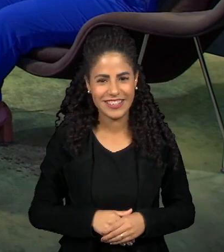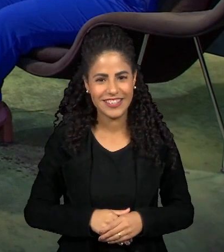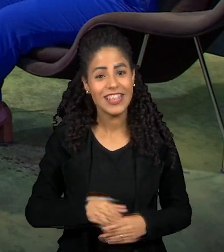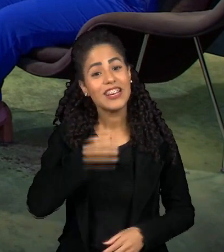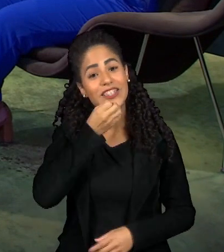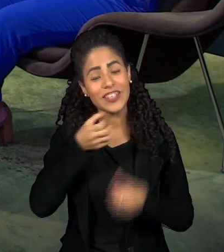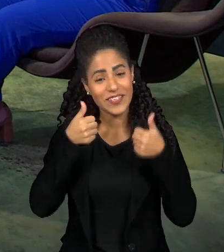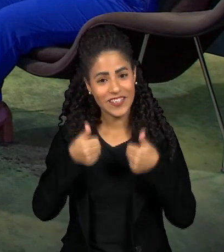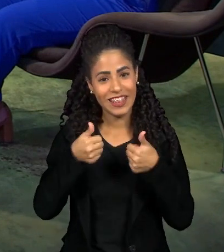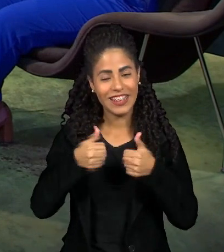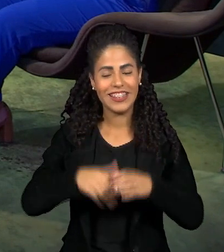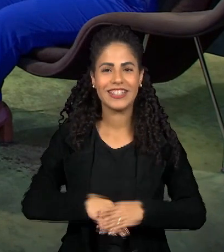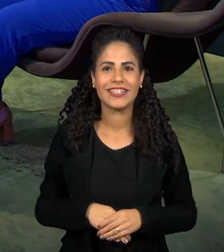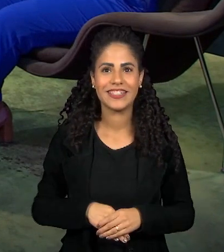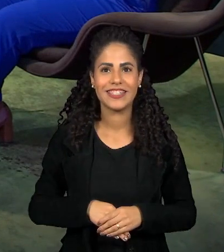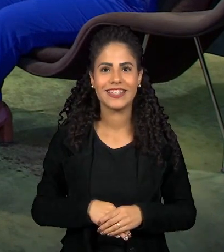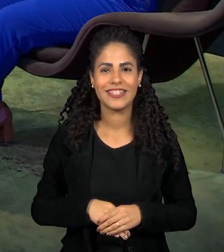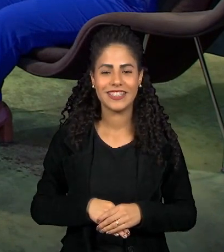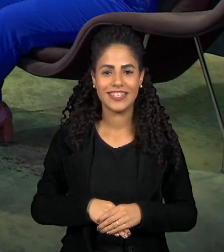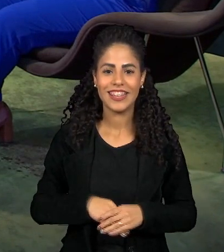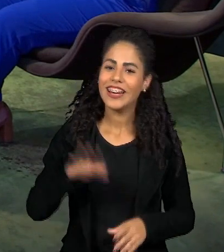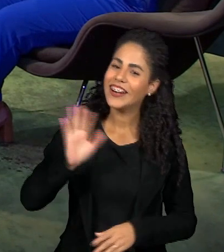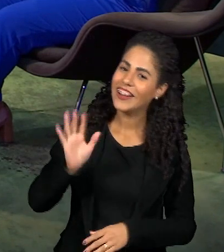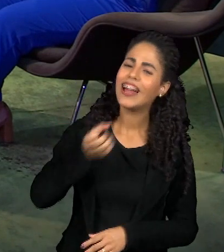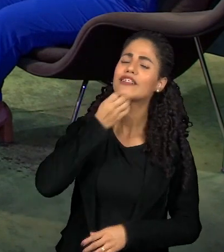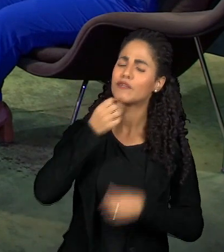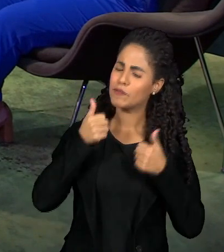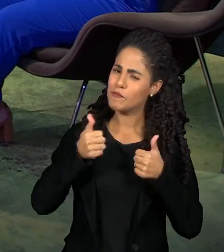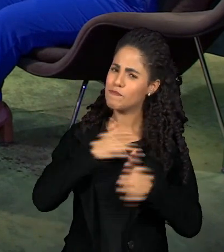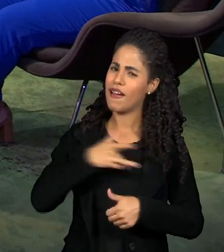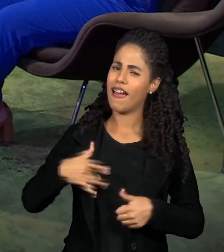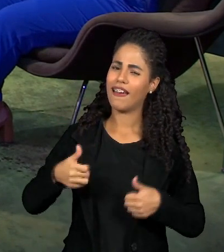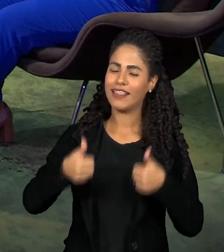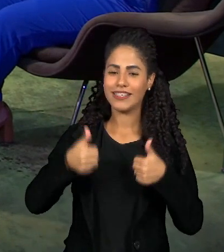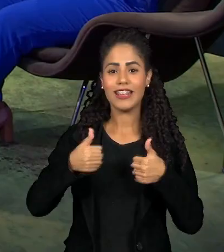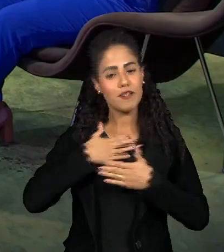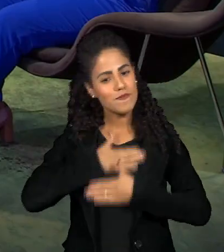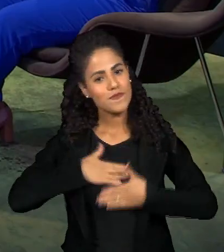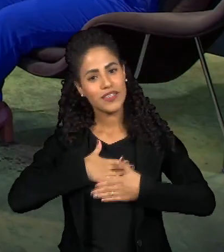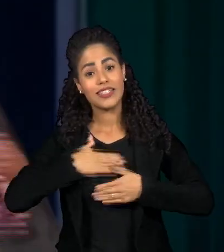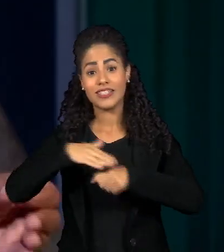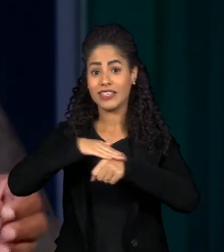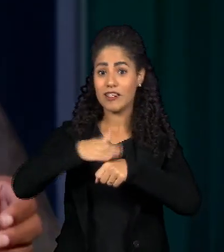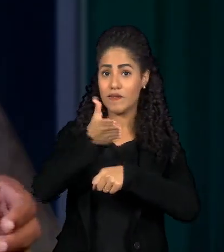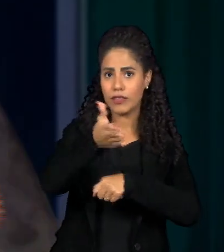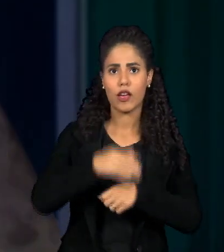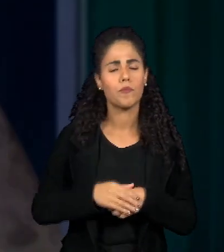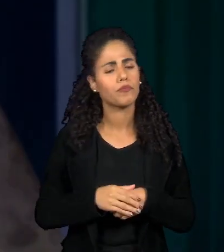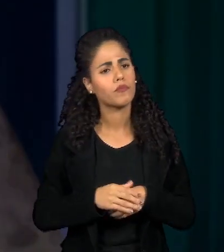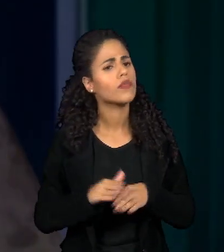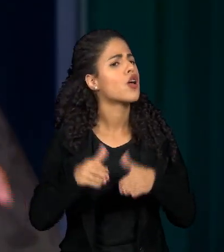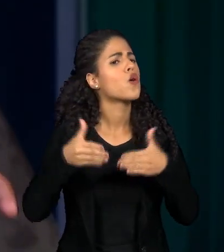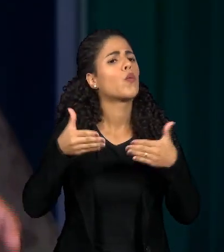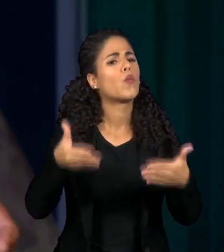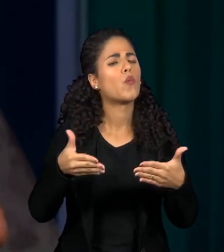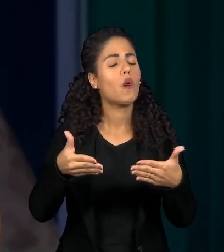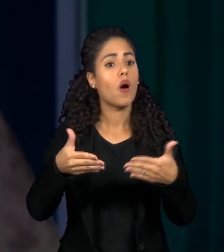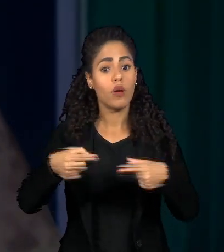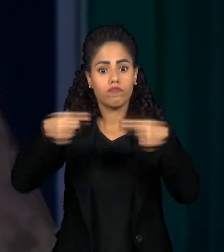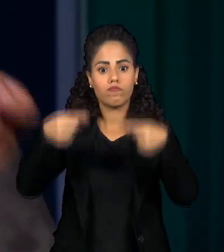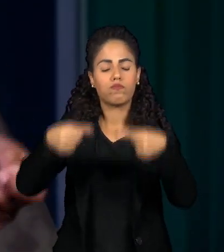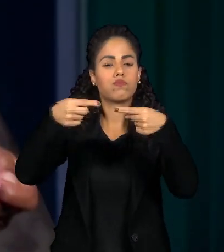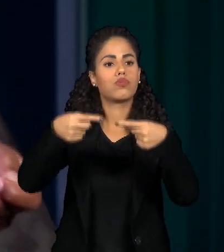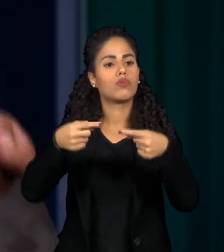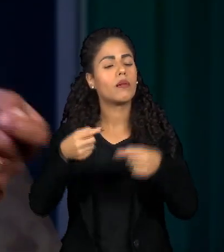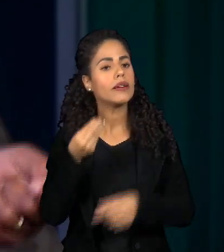tudo bem com você? Tudo bem. Um prazer falar com você, José Vicente. Isidoro, qual é o maior desafio